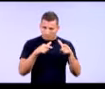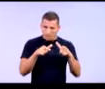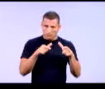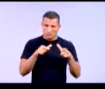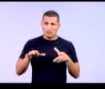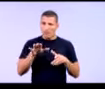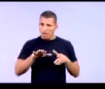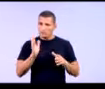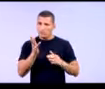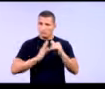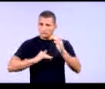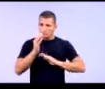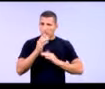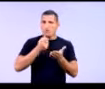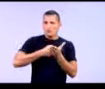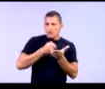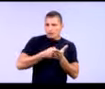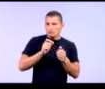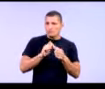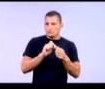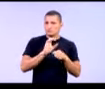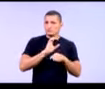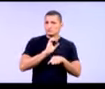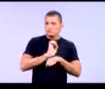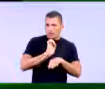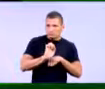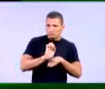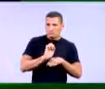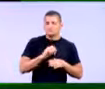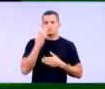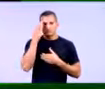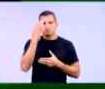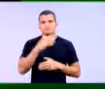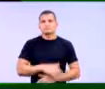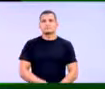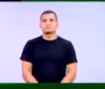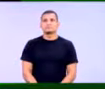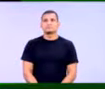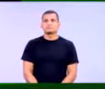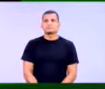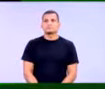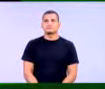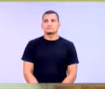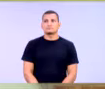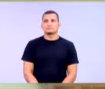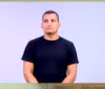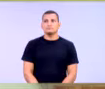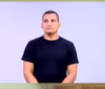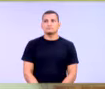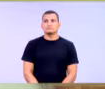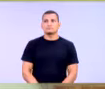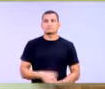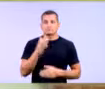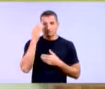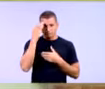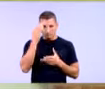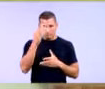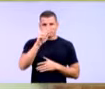você é obrigado a fazer estágio. Obrigado. Vamos lá, né, Ailton? Muito obrigada pela